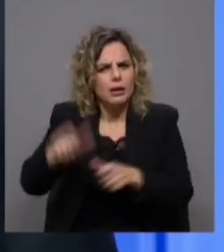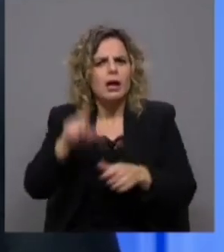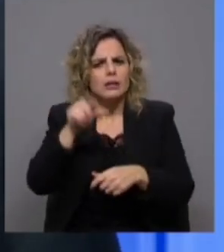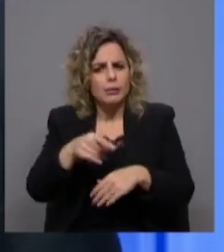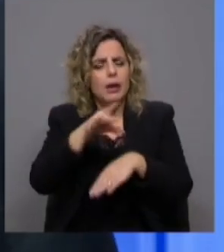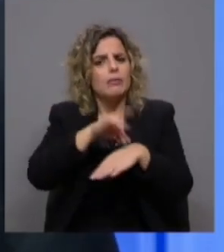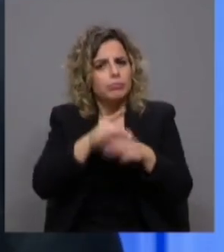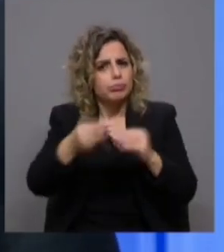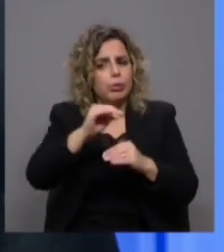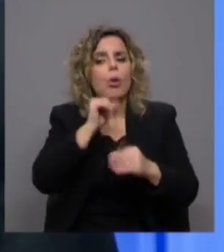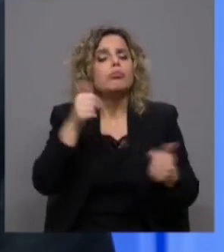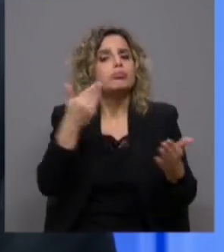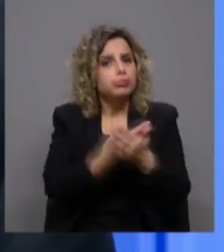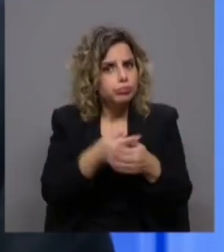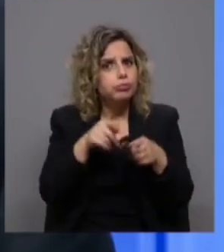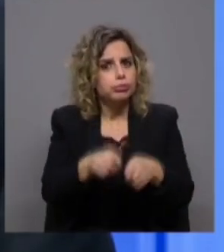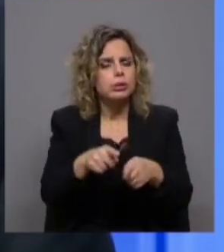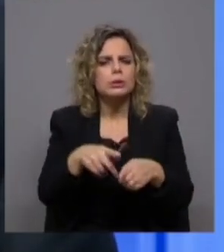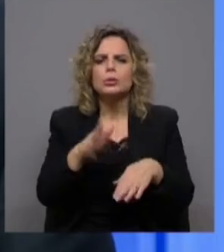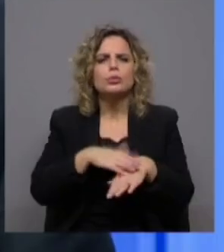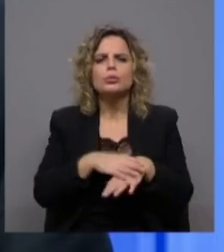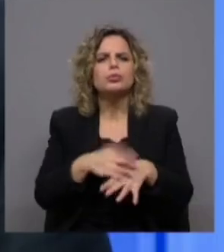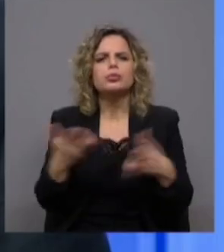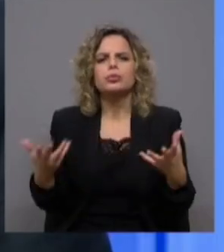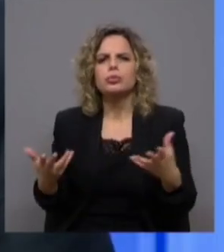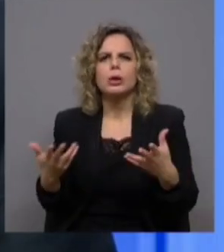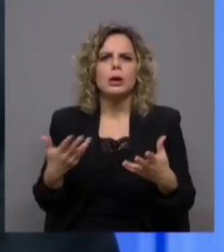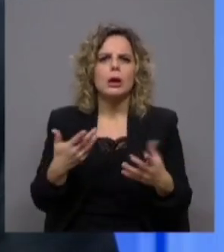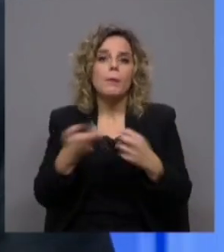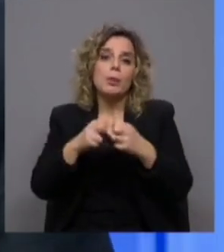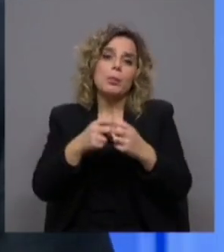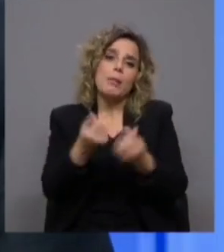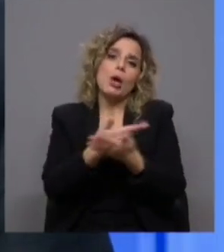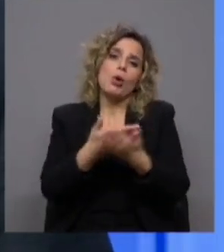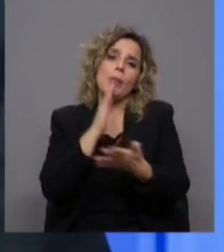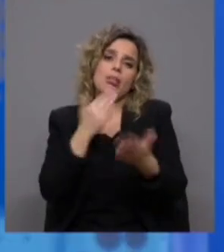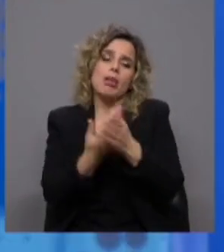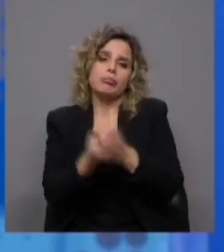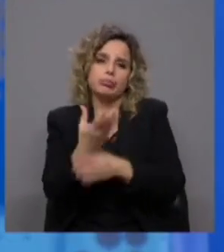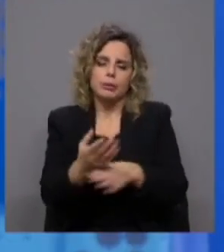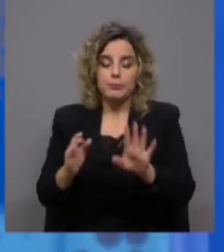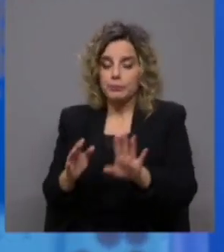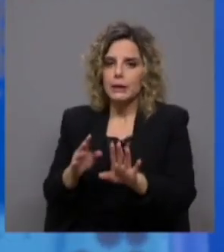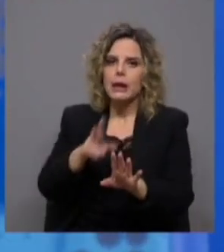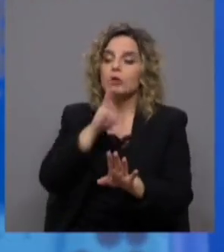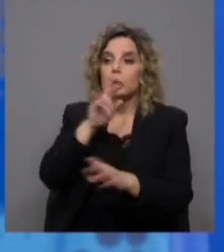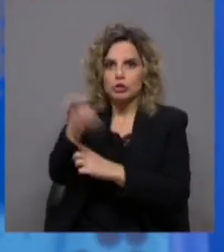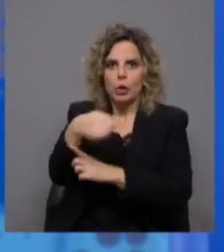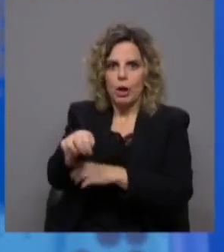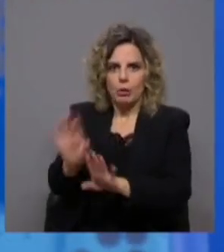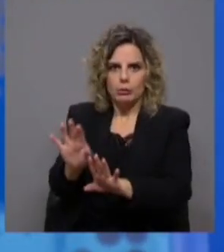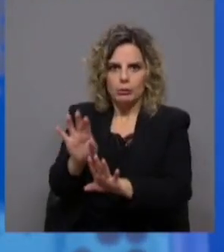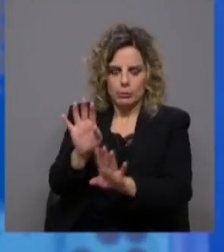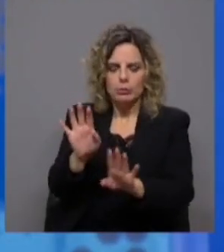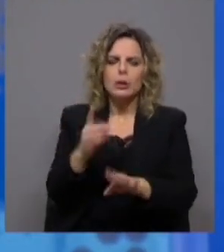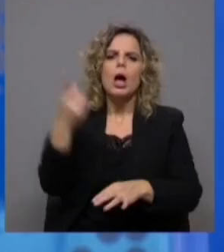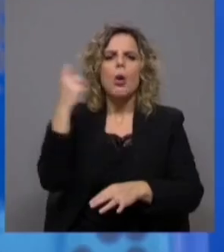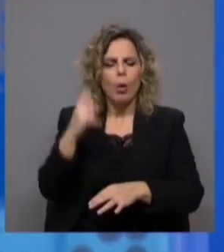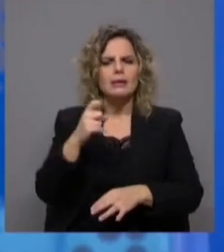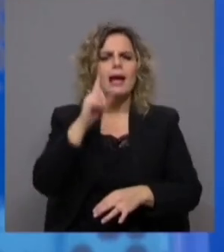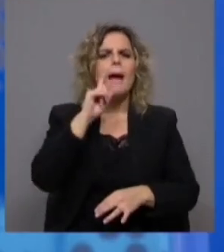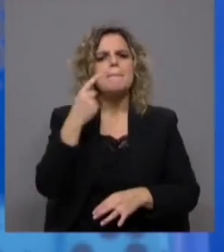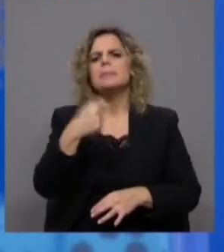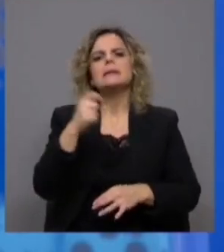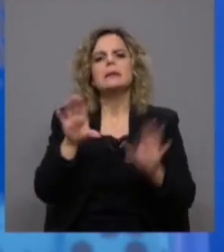em alguns momentos humano por via da potência leva ser que não aguenta mais rápida uma resposta sim ou não contém éhh